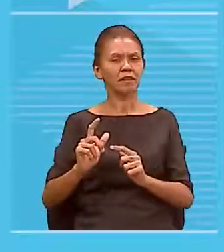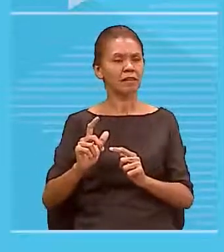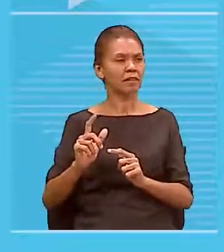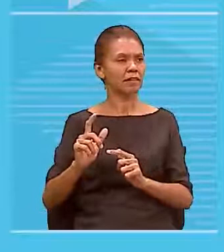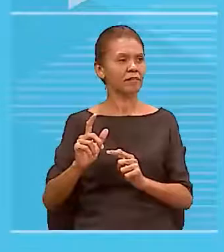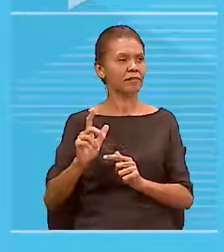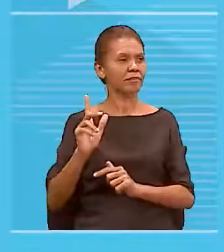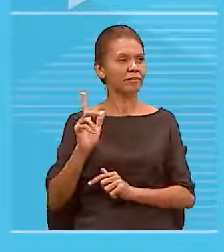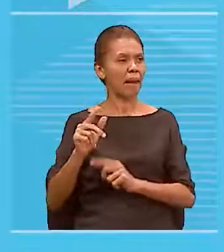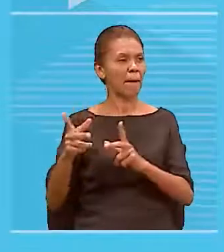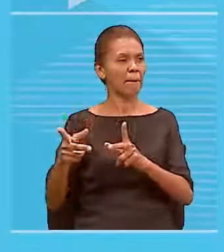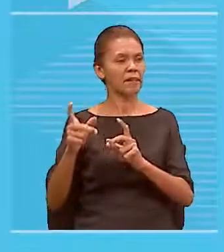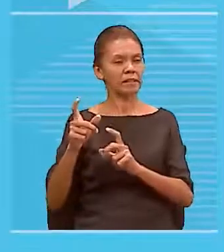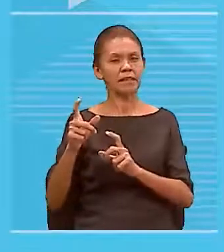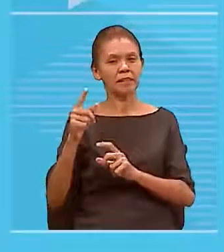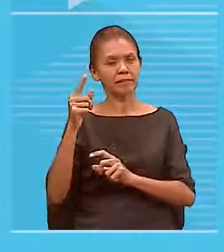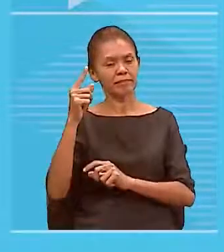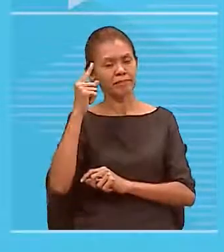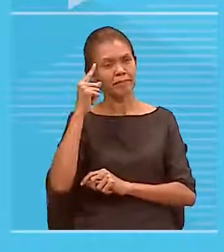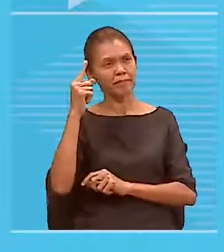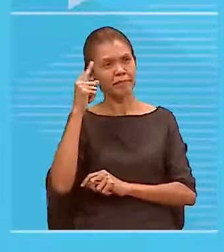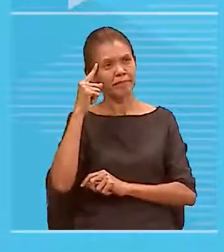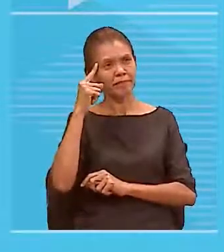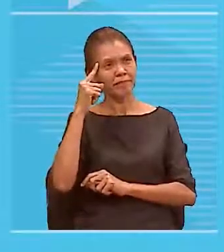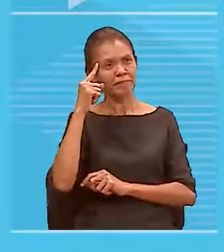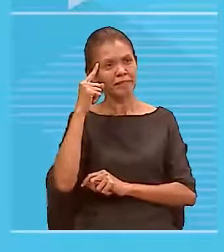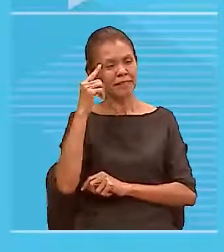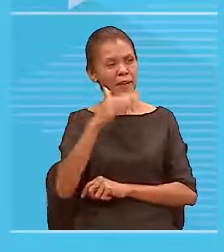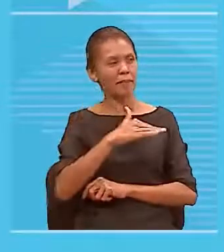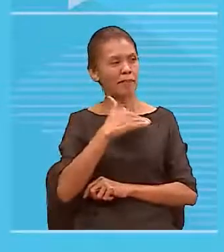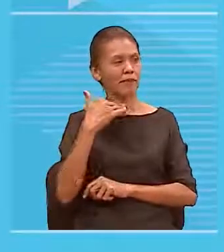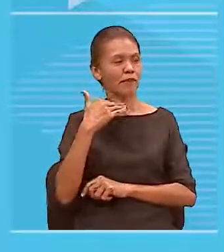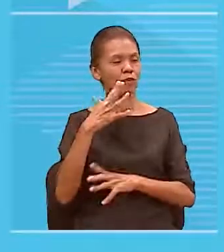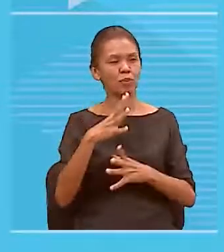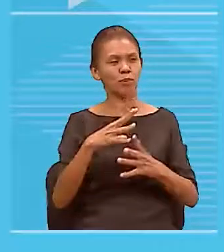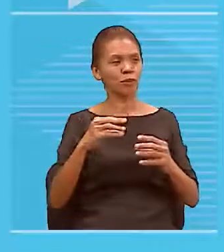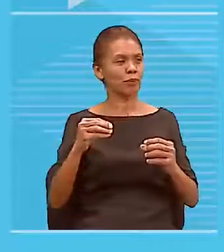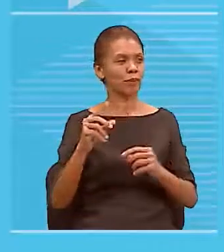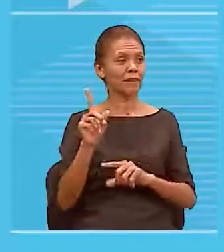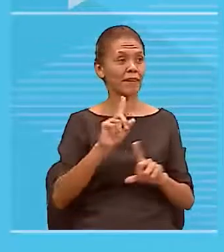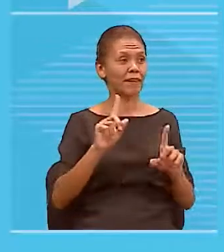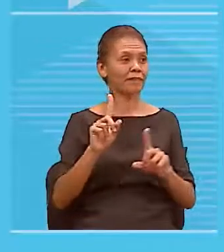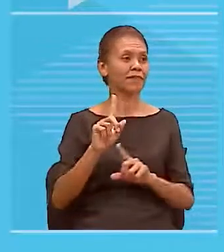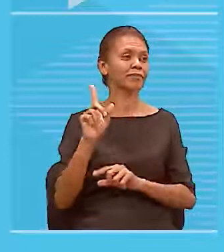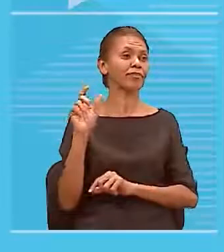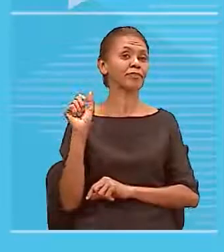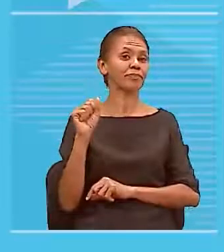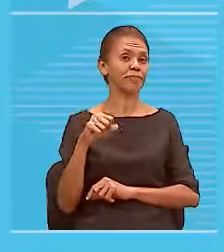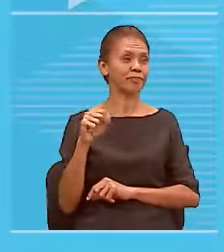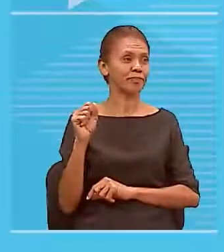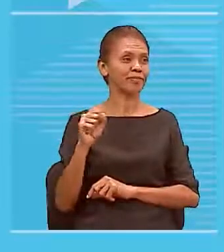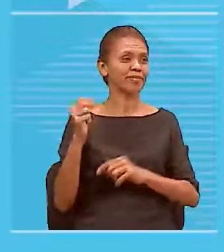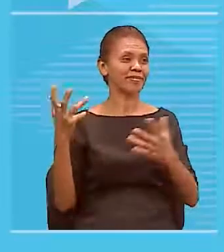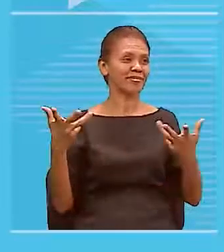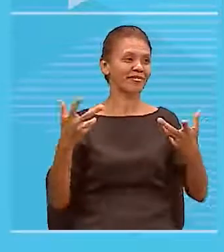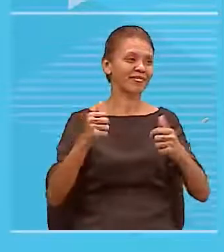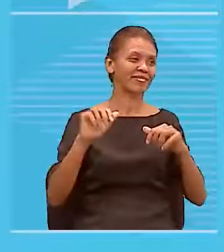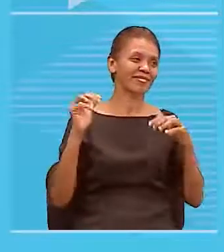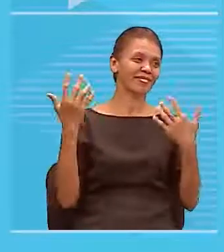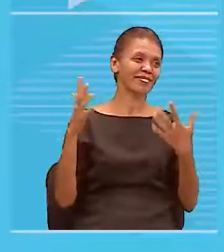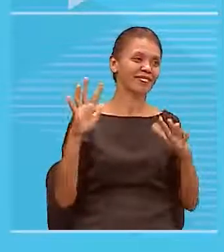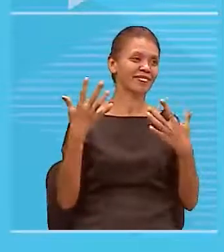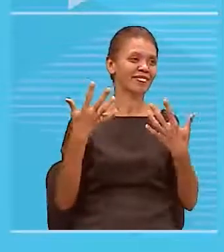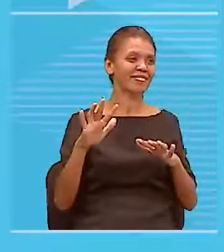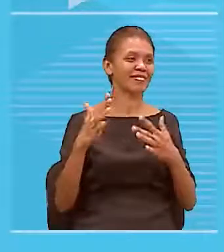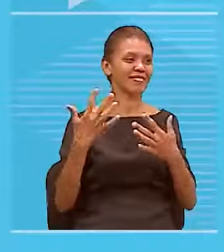Pensei que tinham morrido sumiu diz não é mesmo que maravilha Meus parabéns